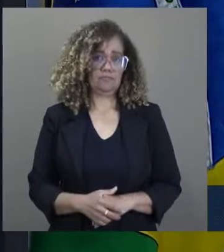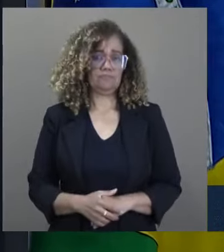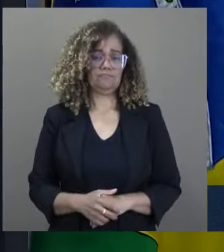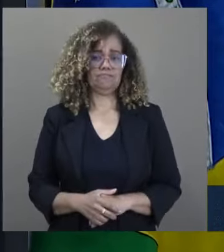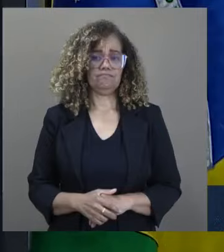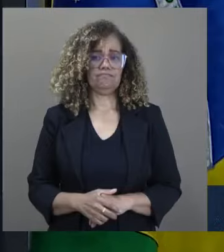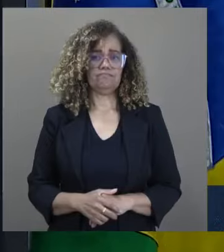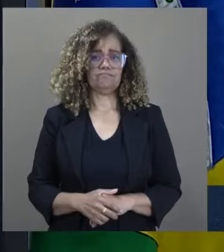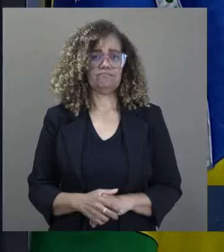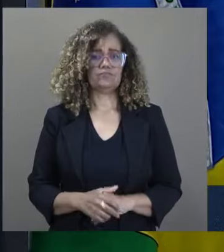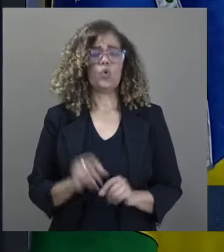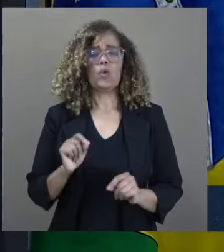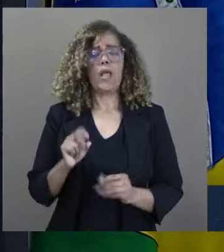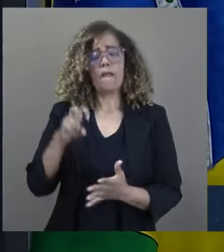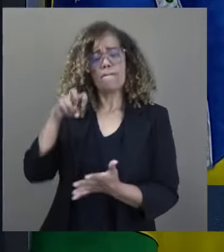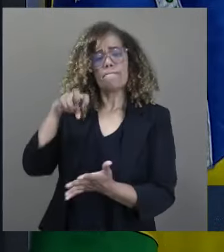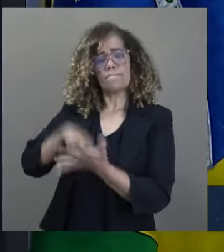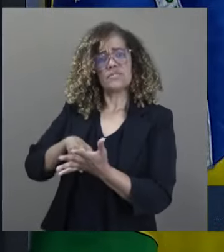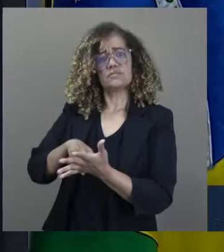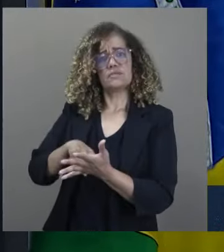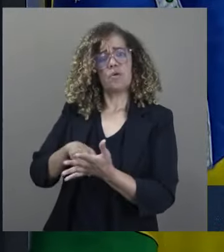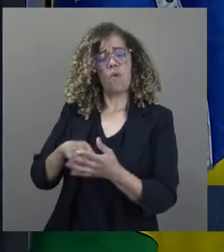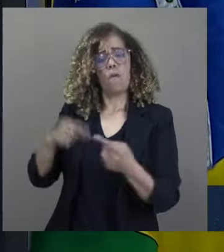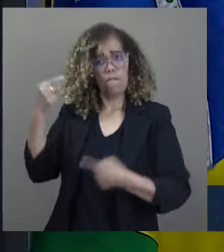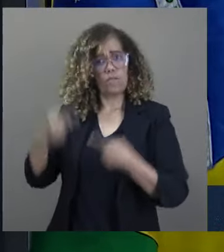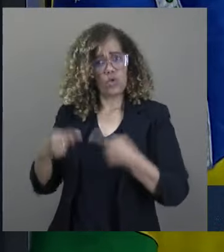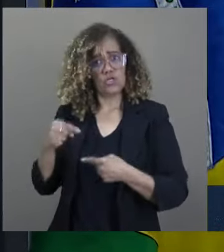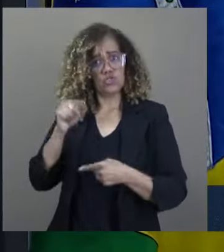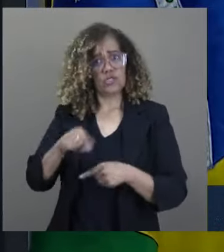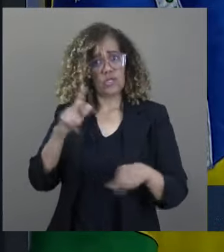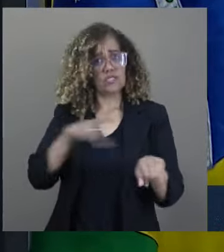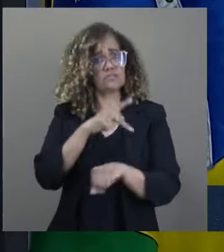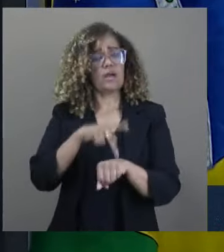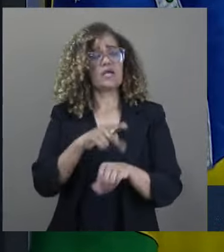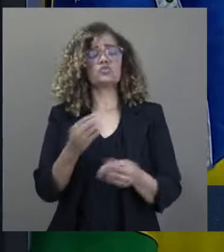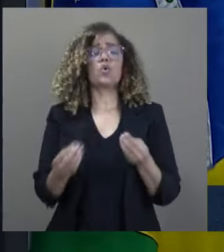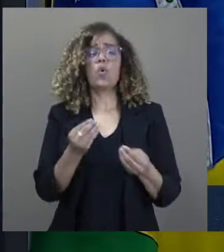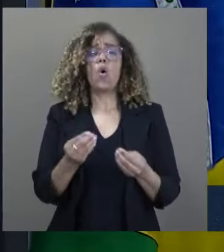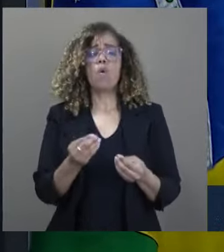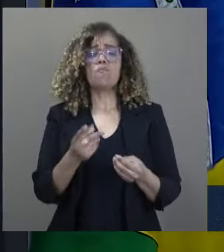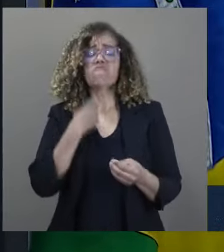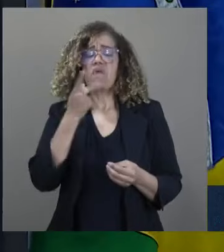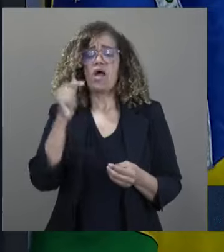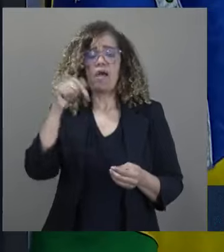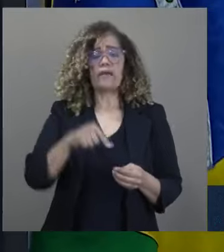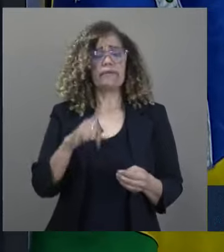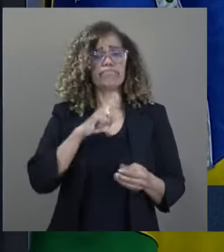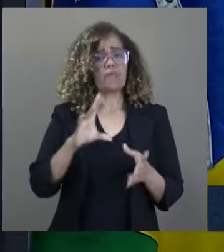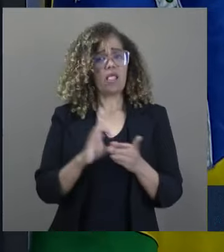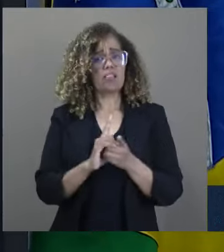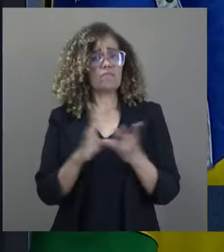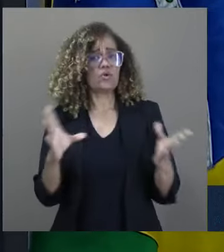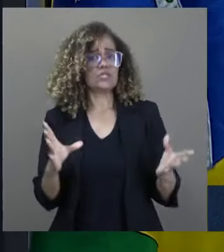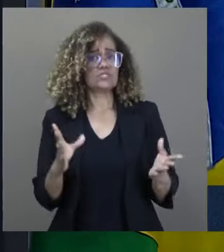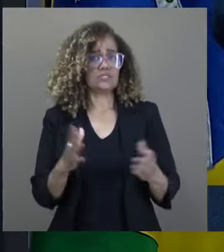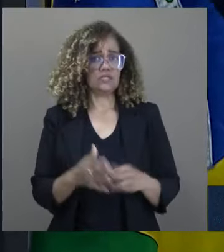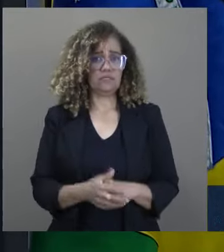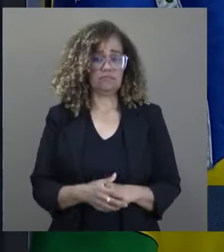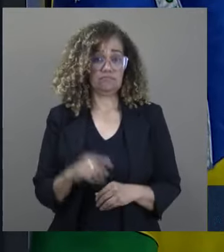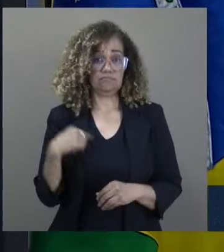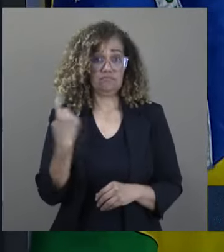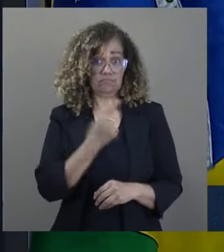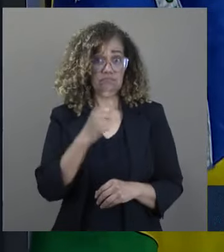prisão política, por exemplo, nesse país. Como é que se diz que aqui tem democracia? Nós